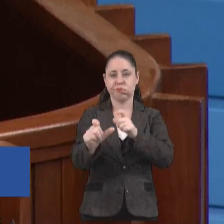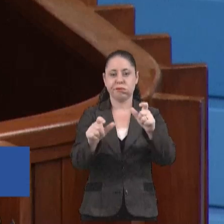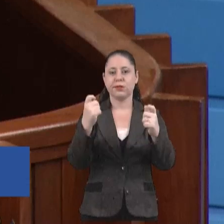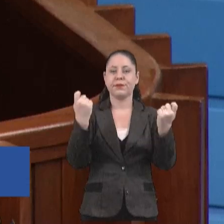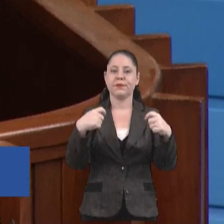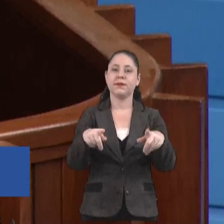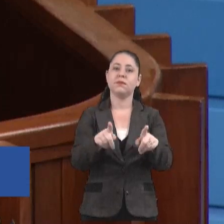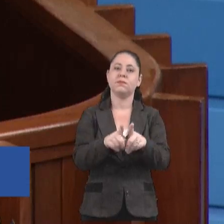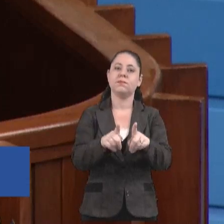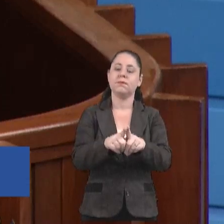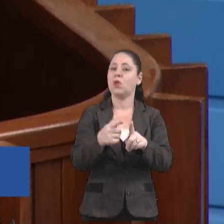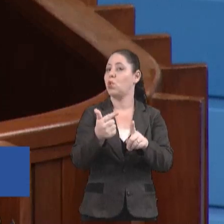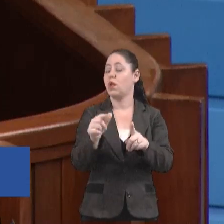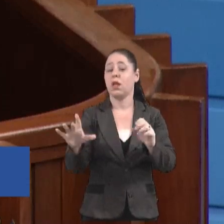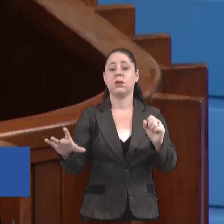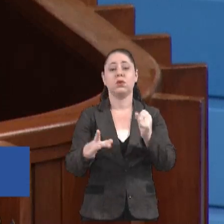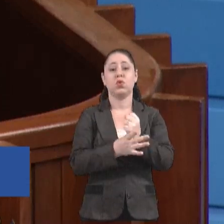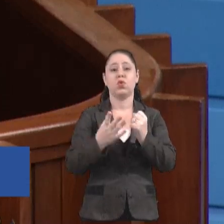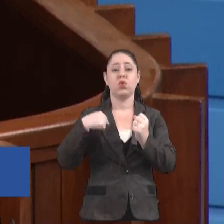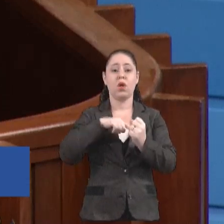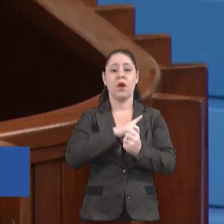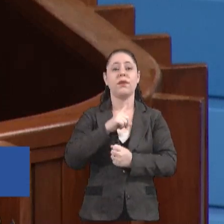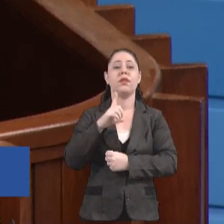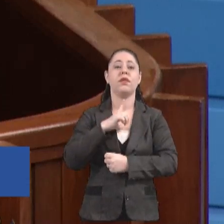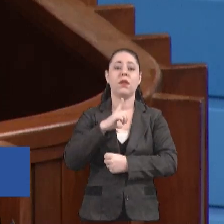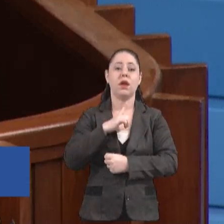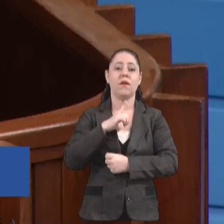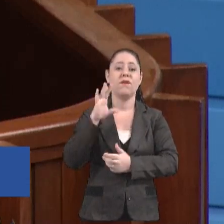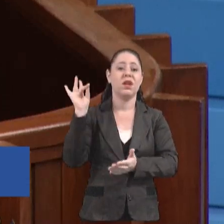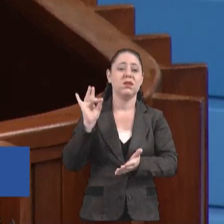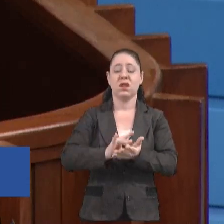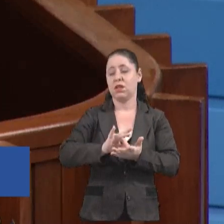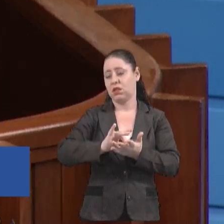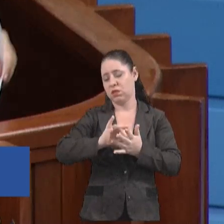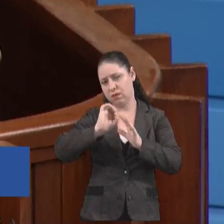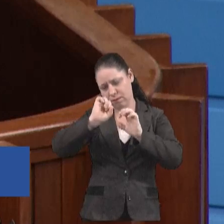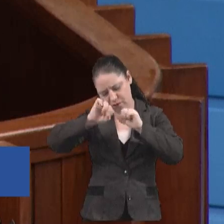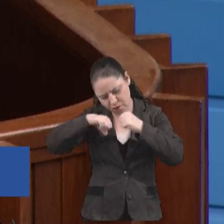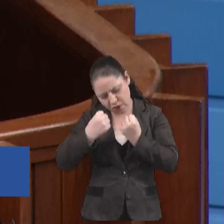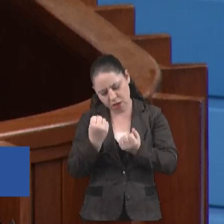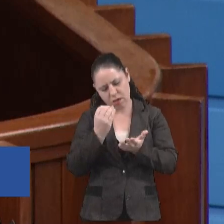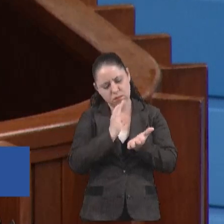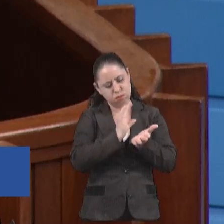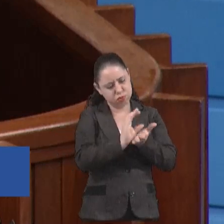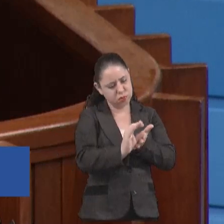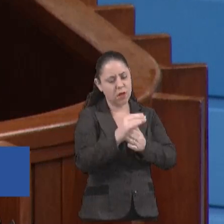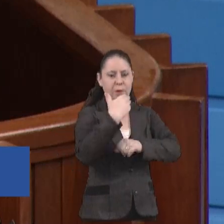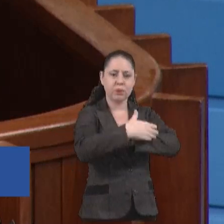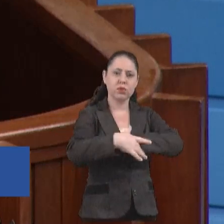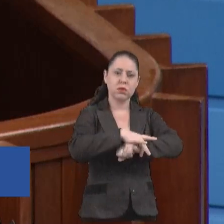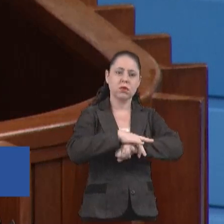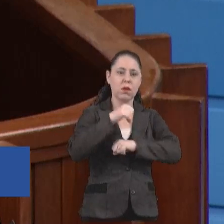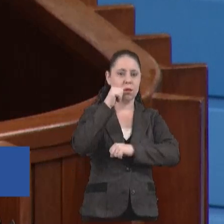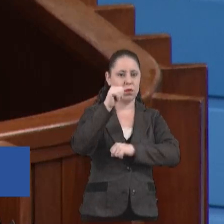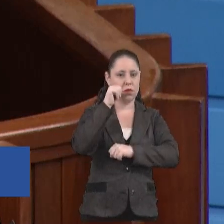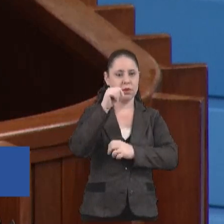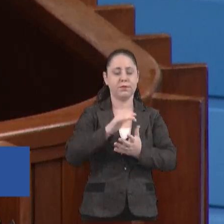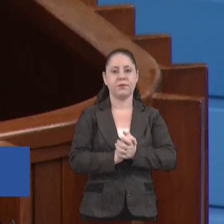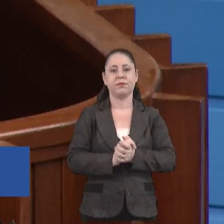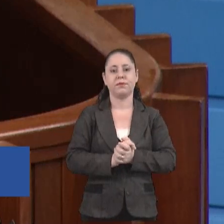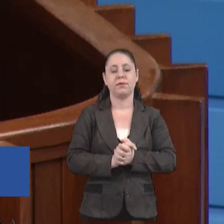gente também não tem a segurança de que nós estamos enfrentando e que nós estamos investindo na proteção às mulheres. Então, fica aqui